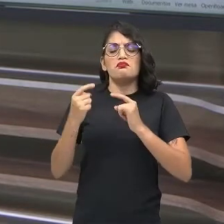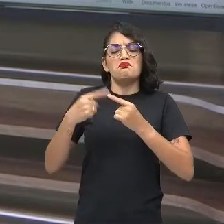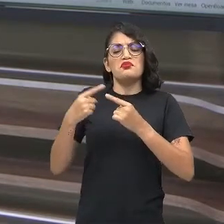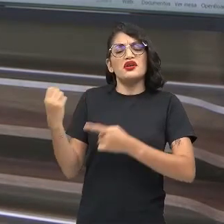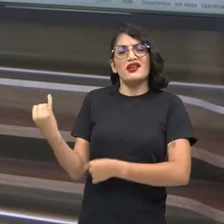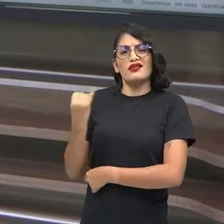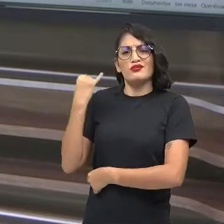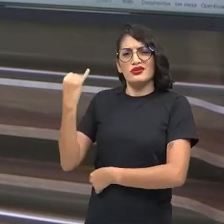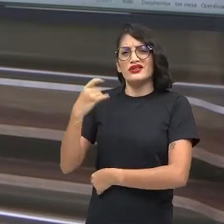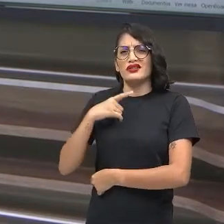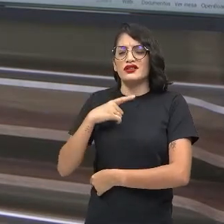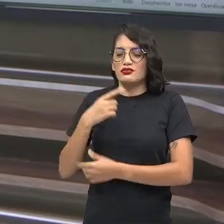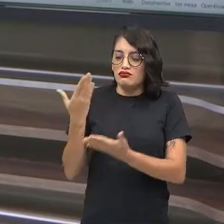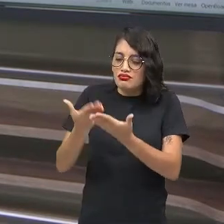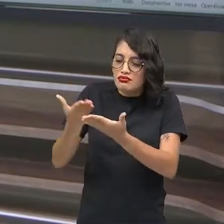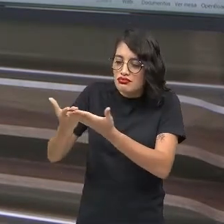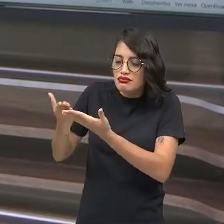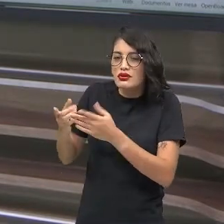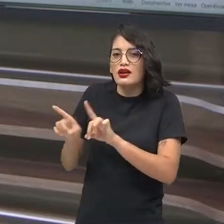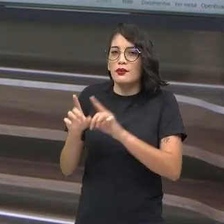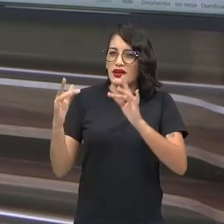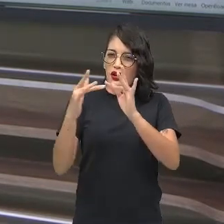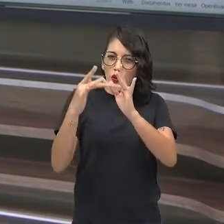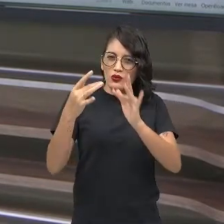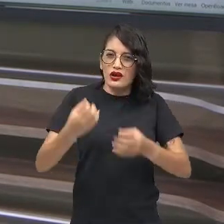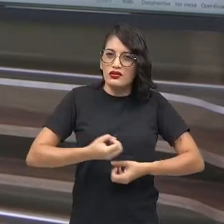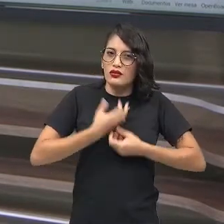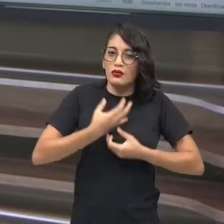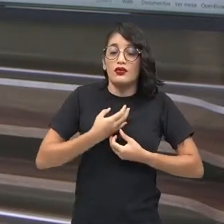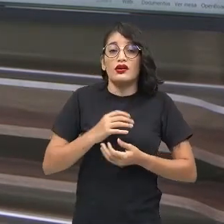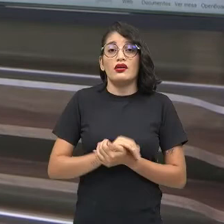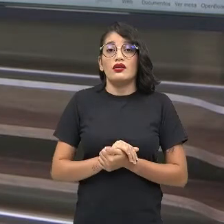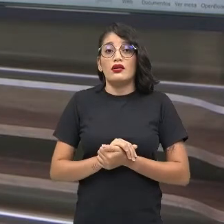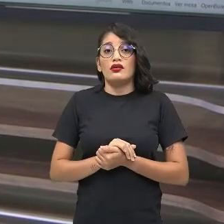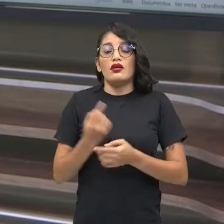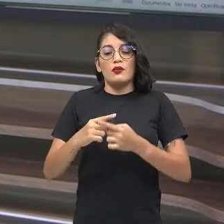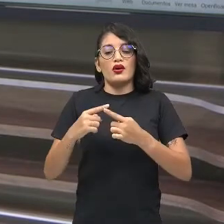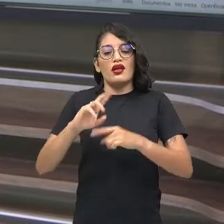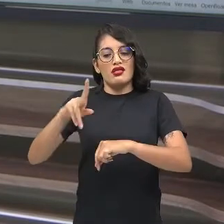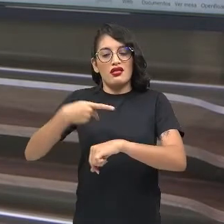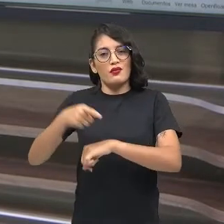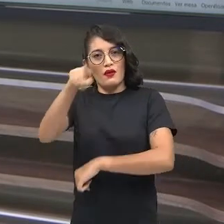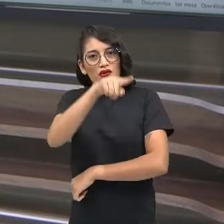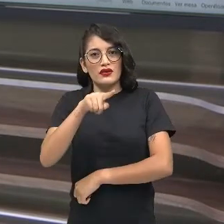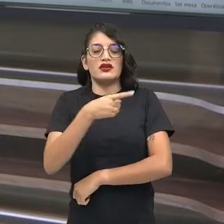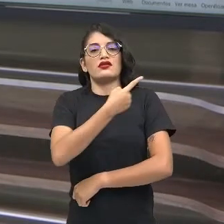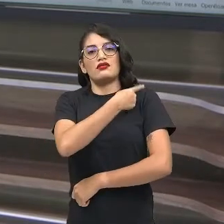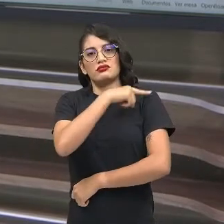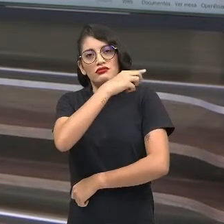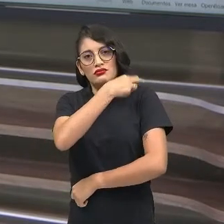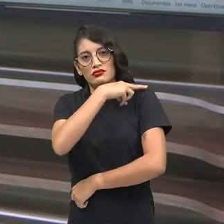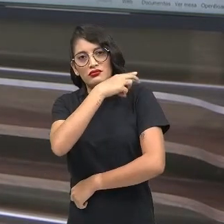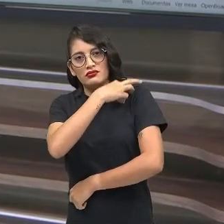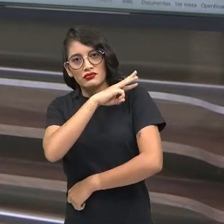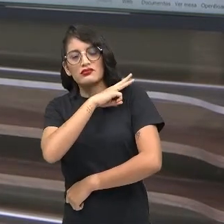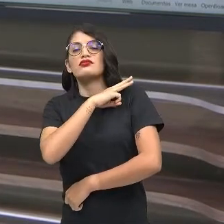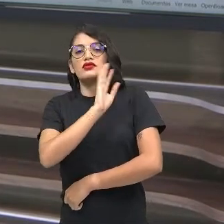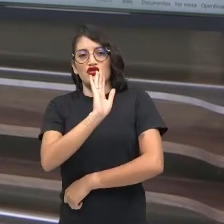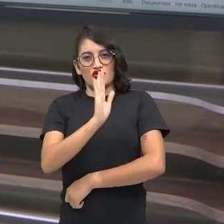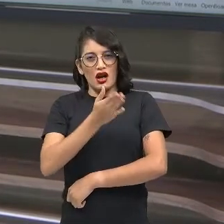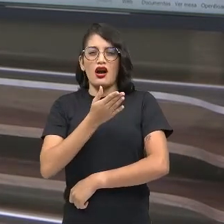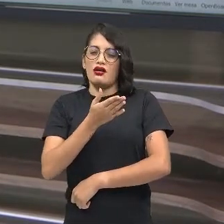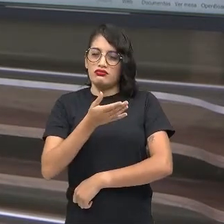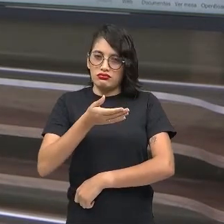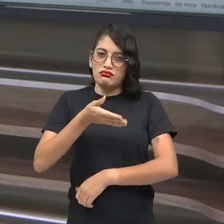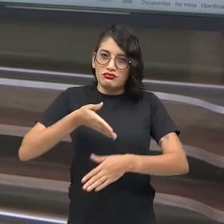tendo contato ainda mais com o poema? Porque daqui a pouco você estará no ensino médio. É verdade, você daqui caminha para o ensino médio, daqui a